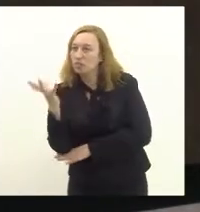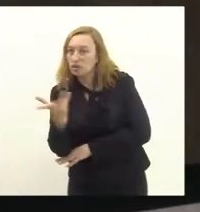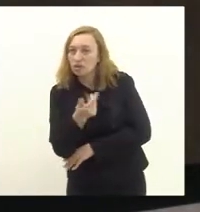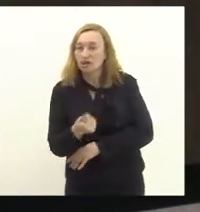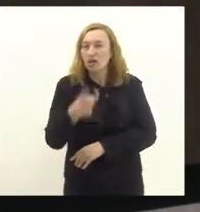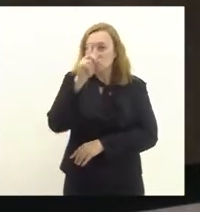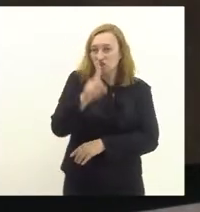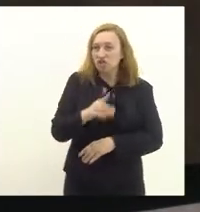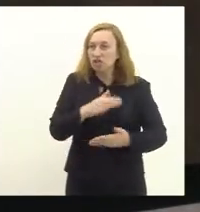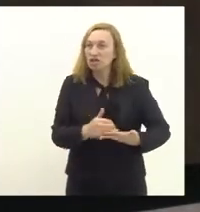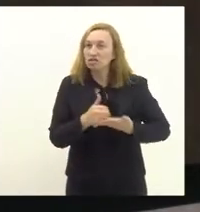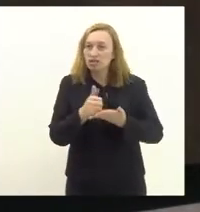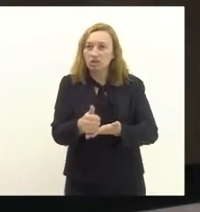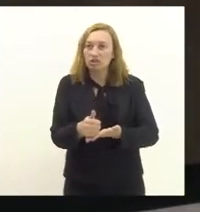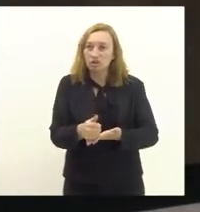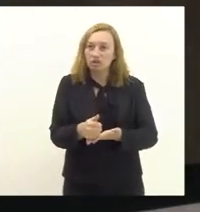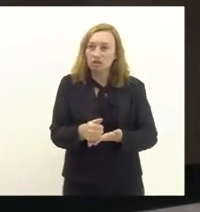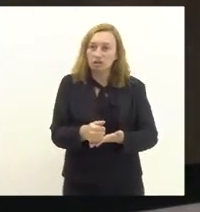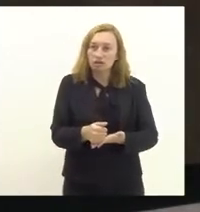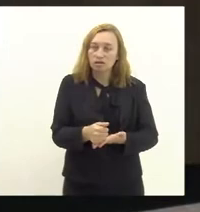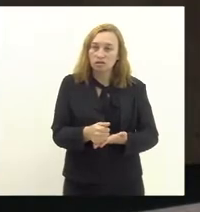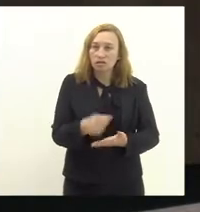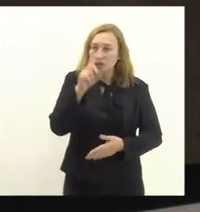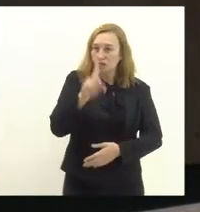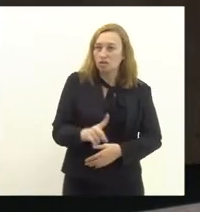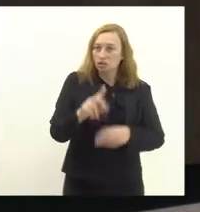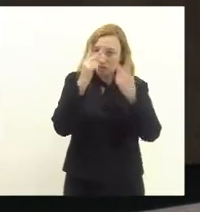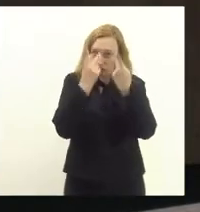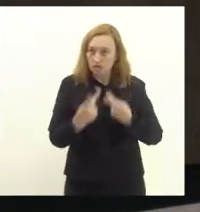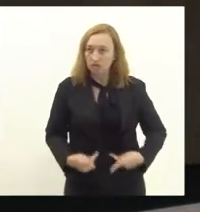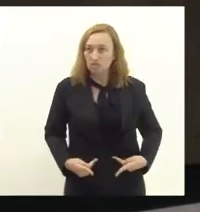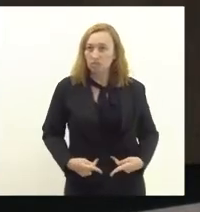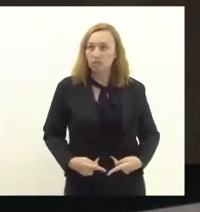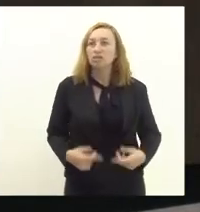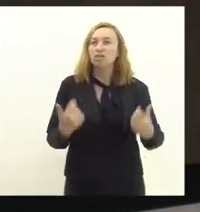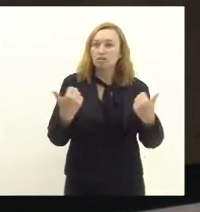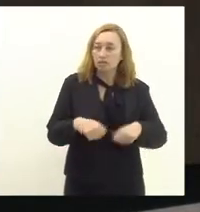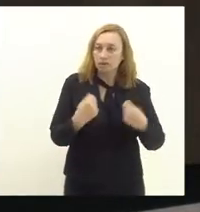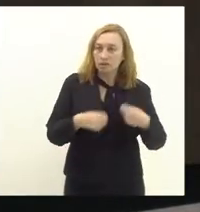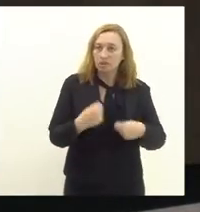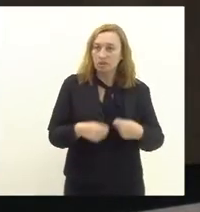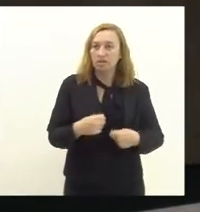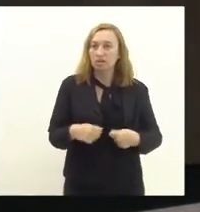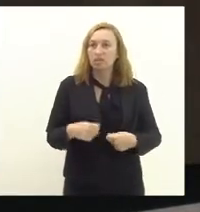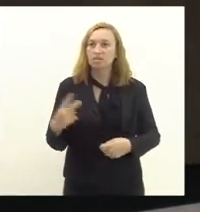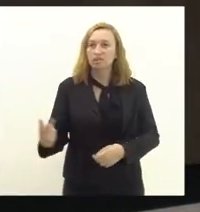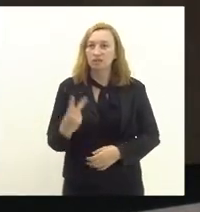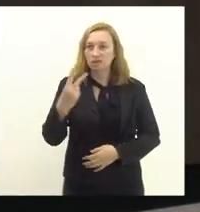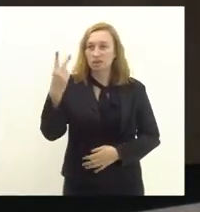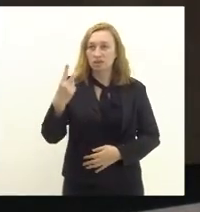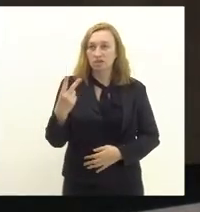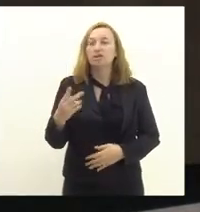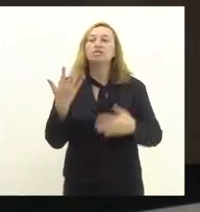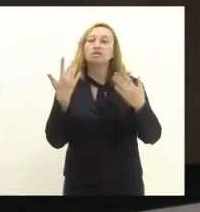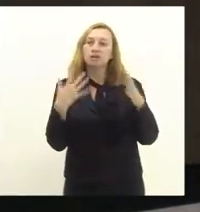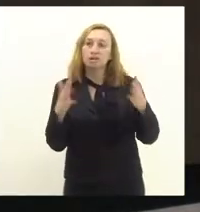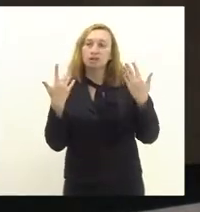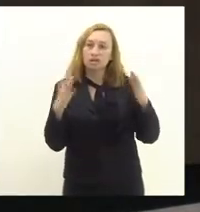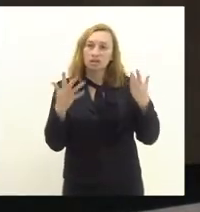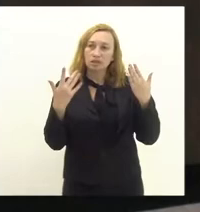direito à dignidade são direitos humanos que precisam ser preservados. Então,